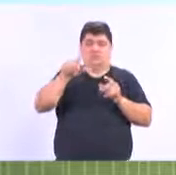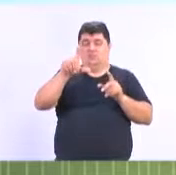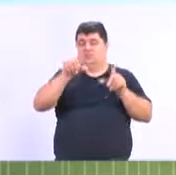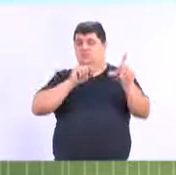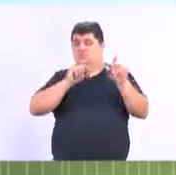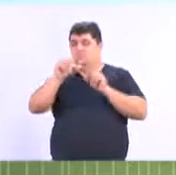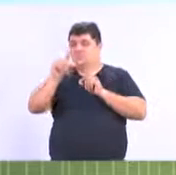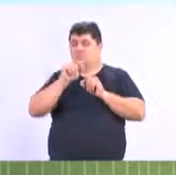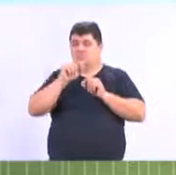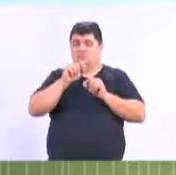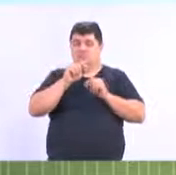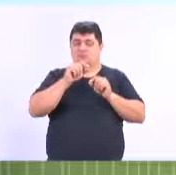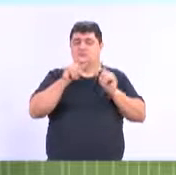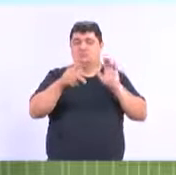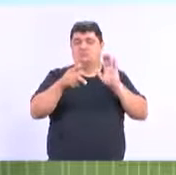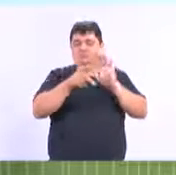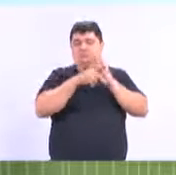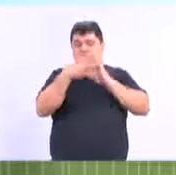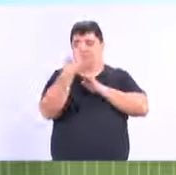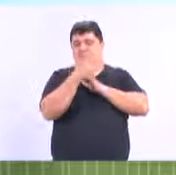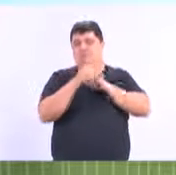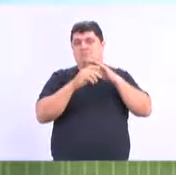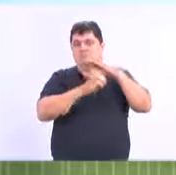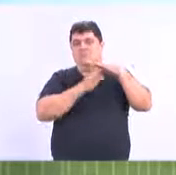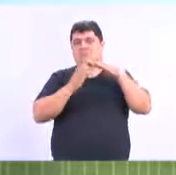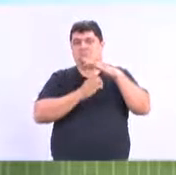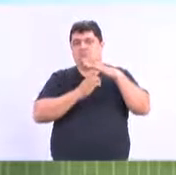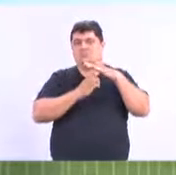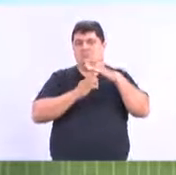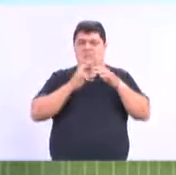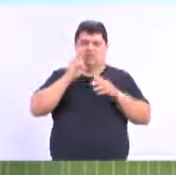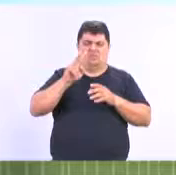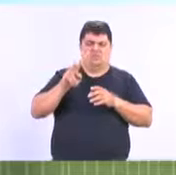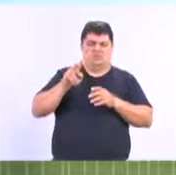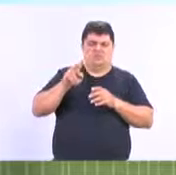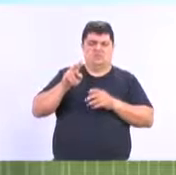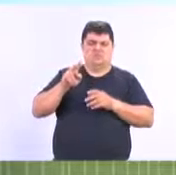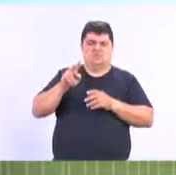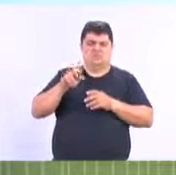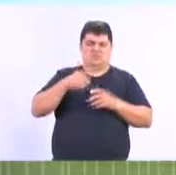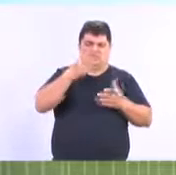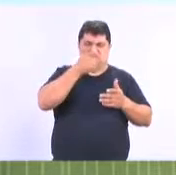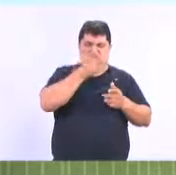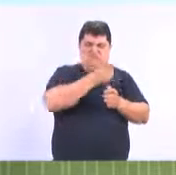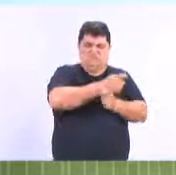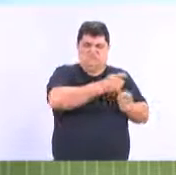aí na sua empresa. É isso que eles trabalham. Pô, se a empresa não está mostrando que a dívida está crescendo muito,